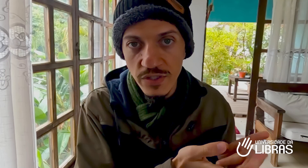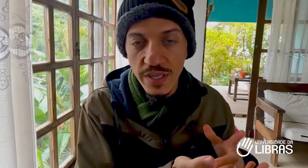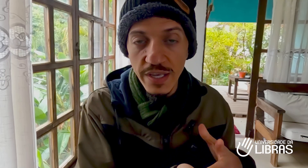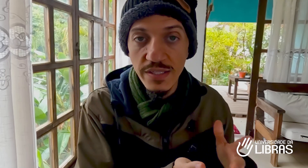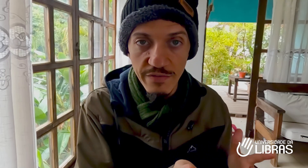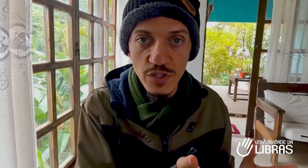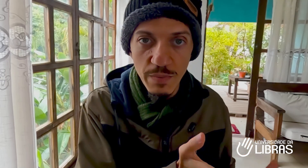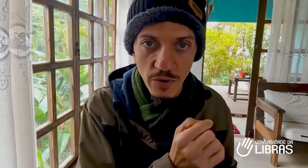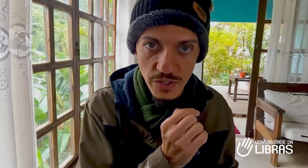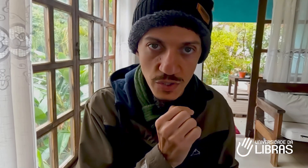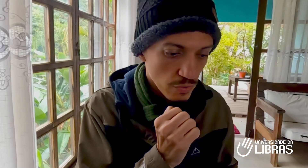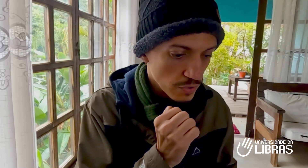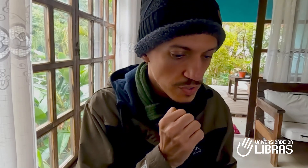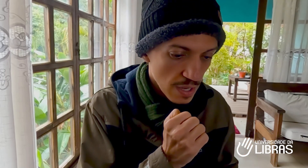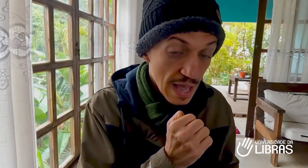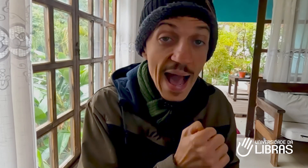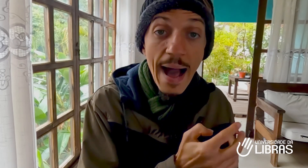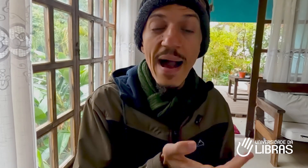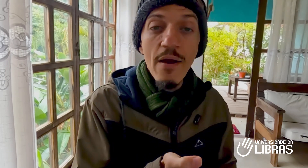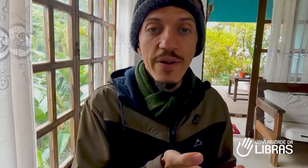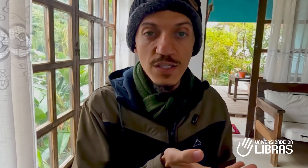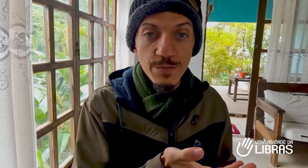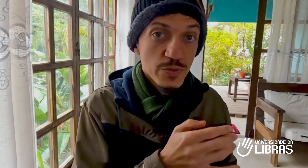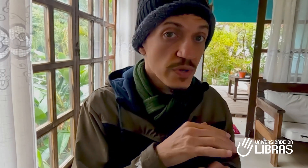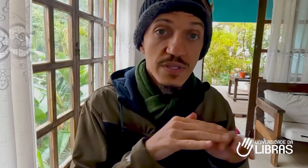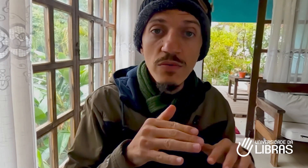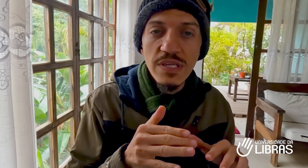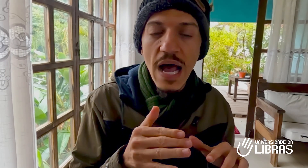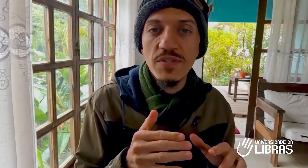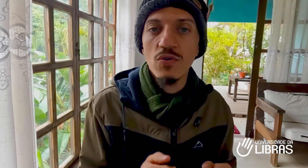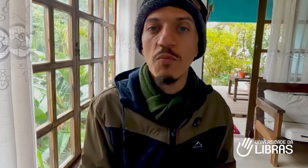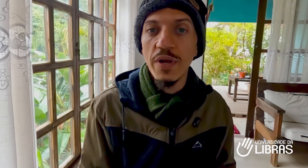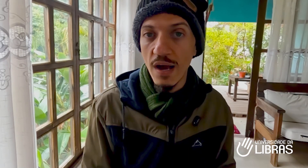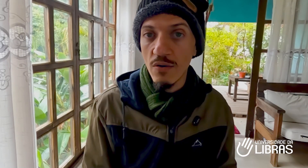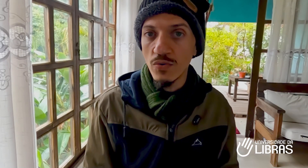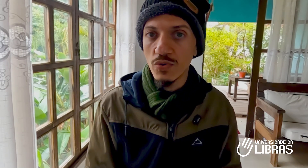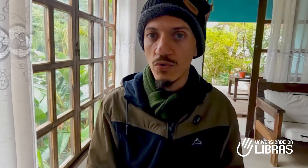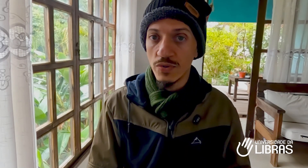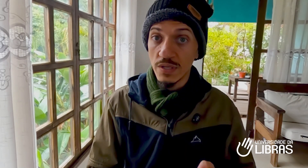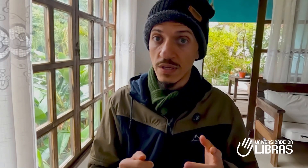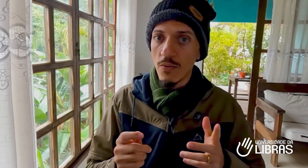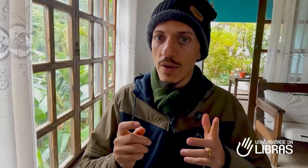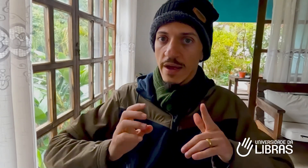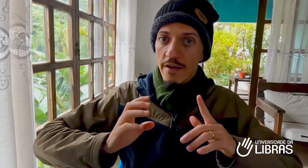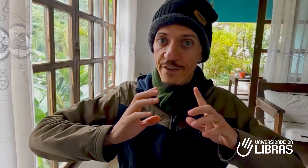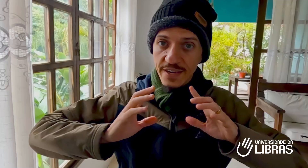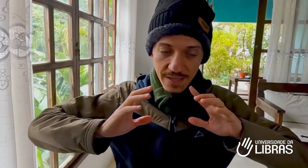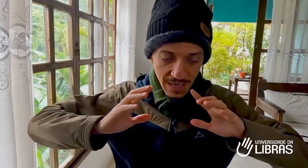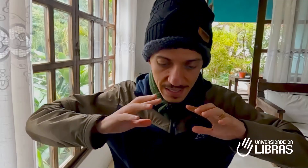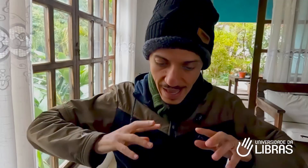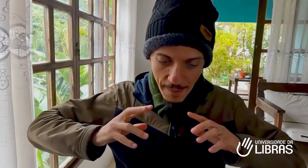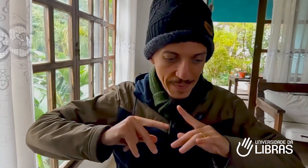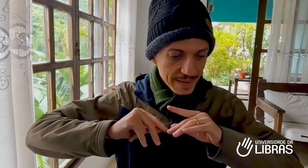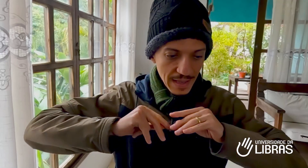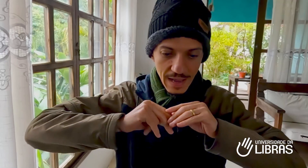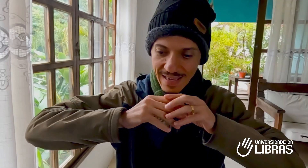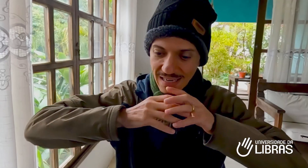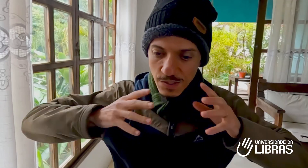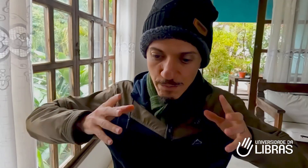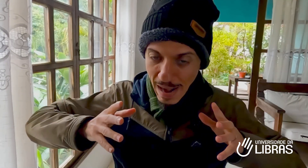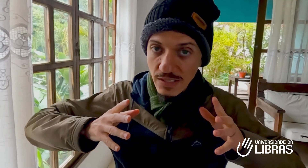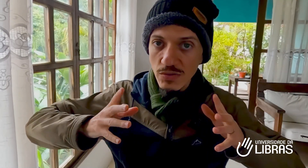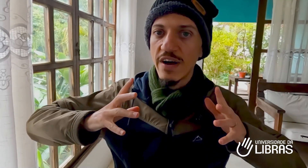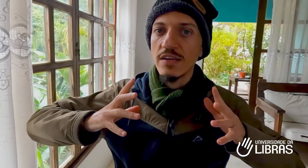estar de 15 a 20 milhões de surdos. A maioria das pessoas não sabe se comunicar com surdos. Então, fica aquele gap,